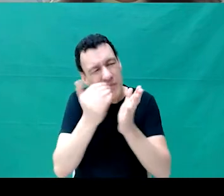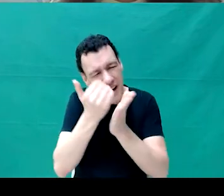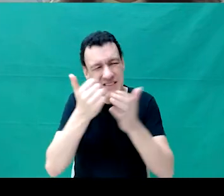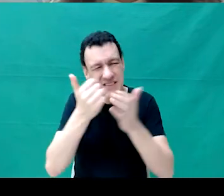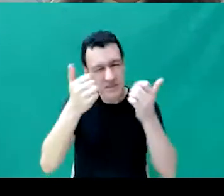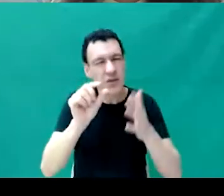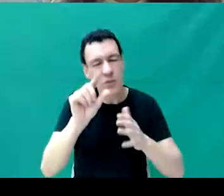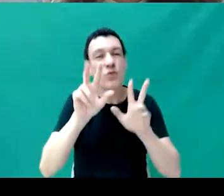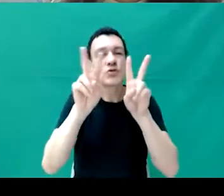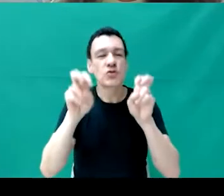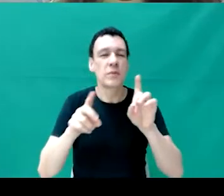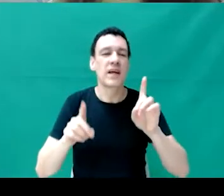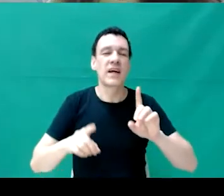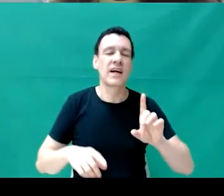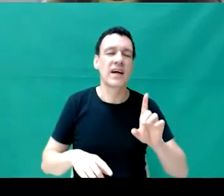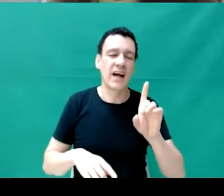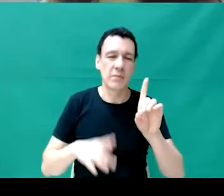você vai entender por que não falar.